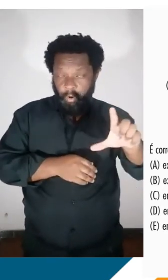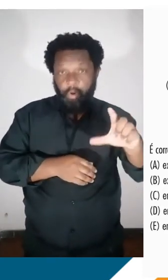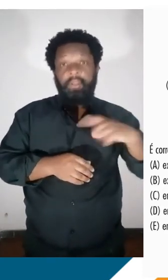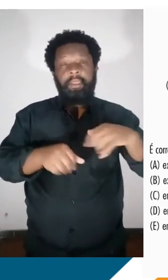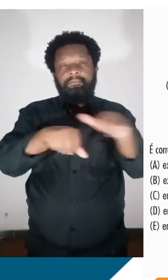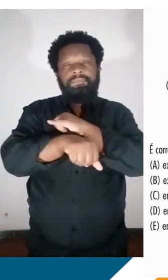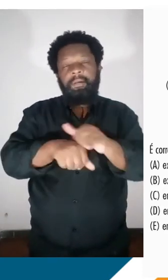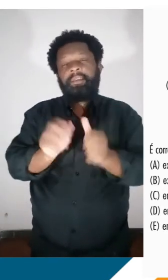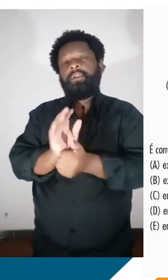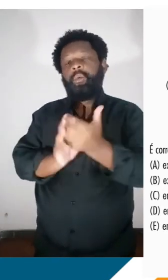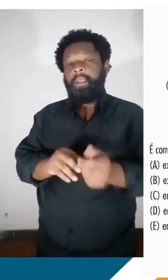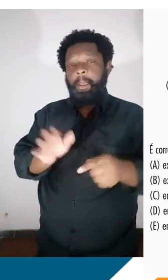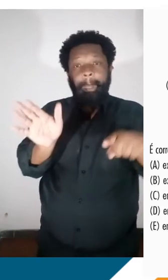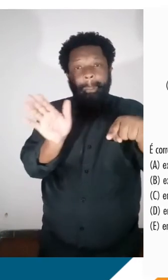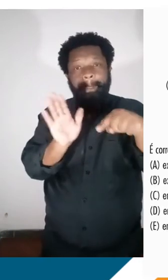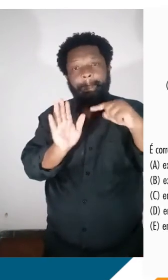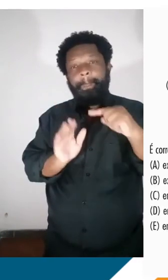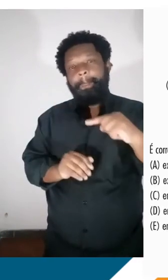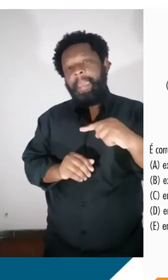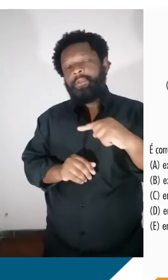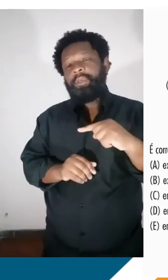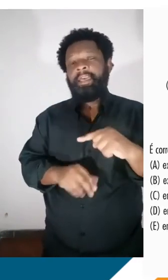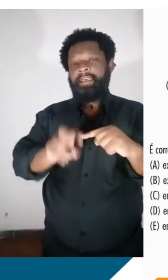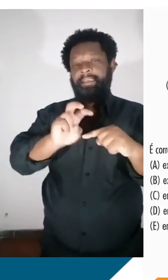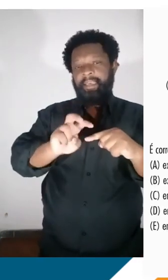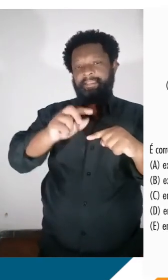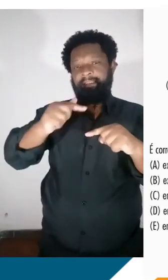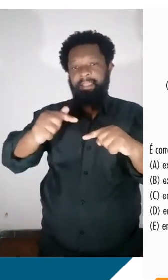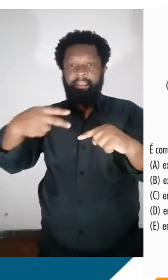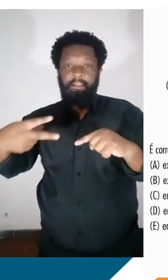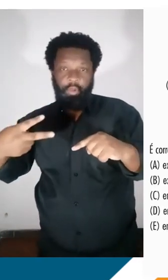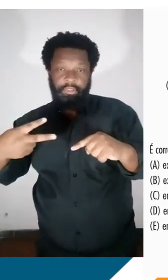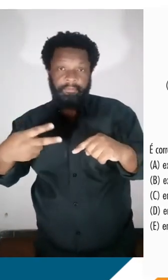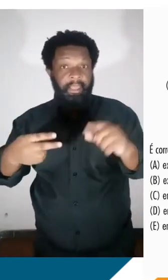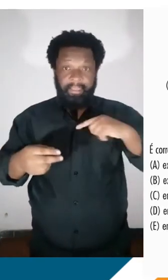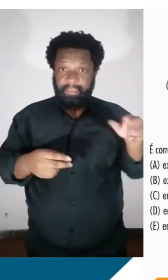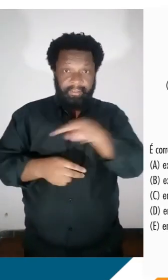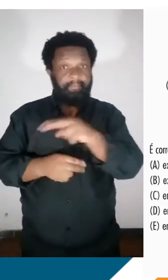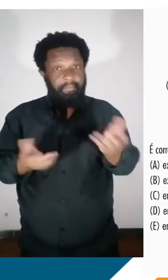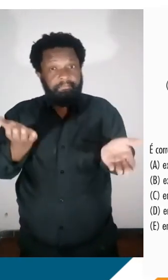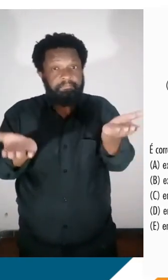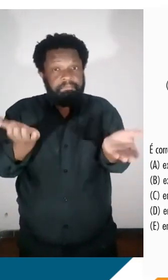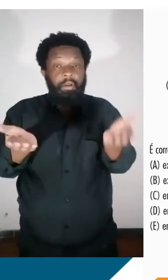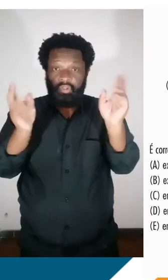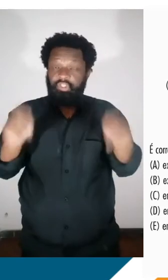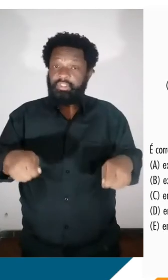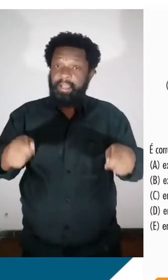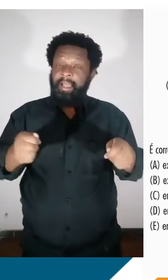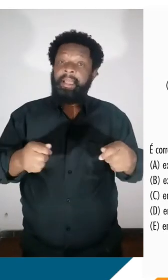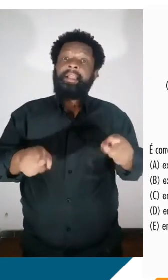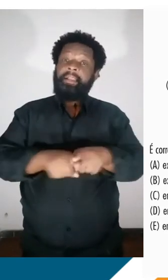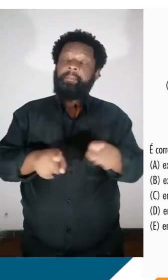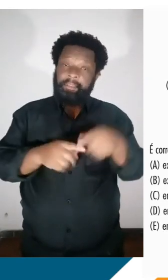Menos 572. A reação não está balanceada? Ela está balanceada. Então, 2 mols de H2 precisam reagir